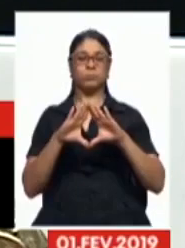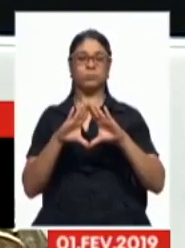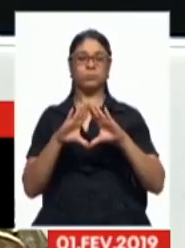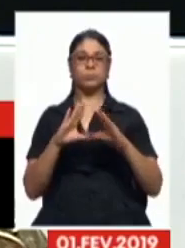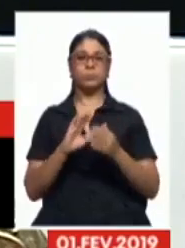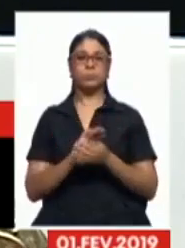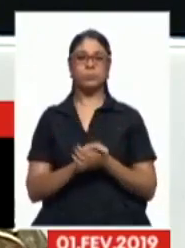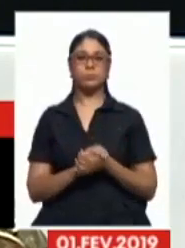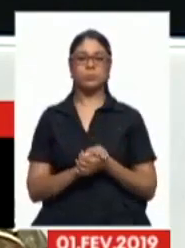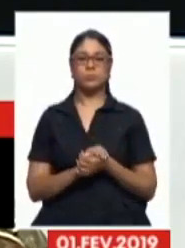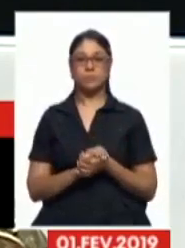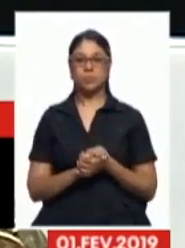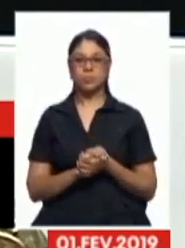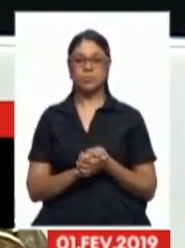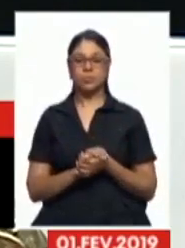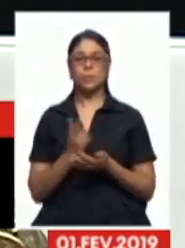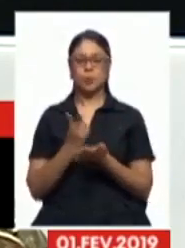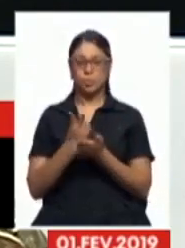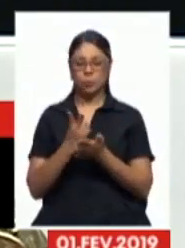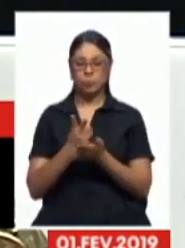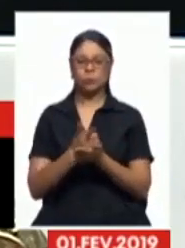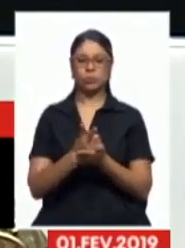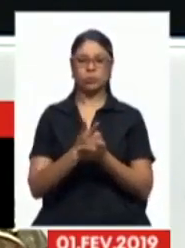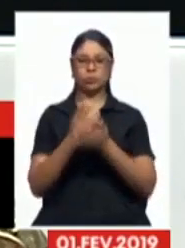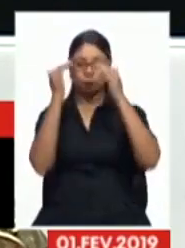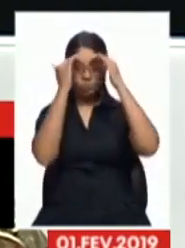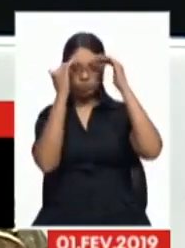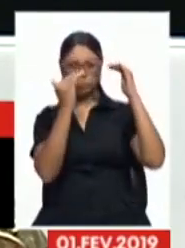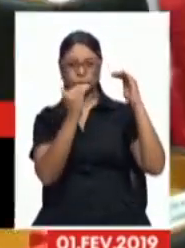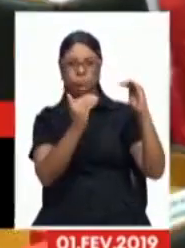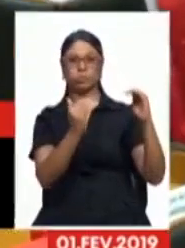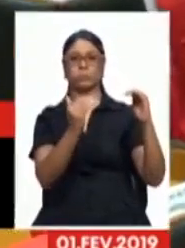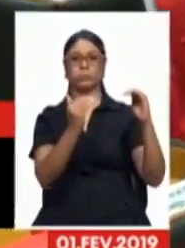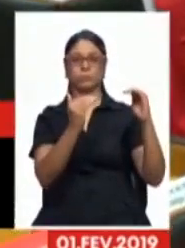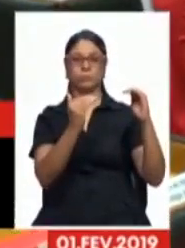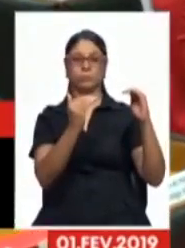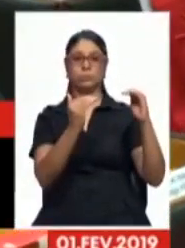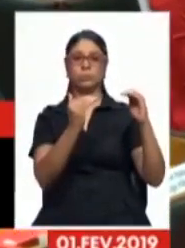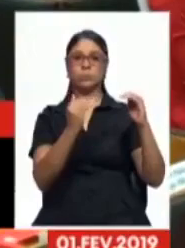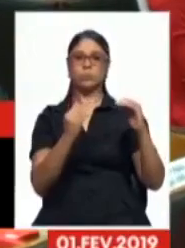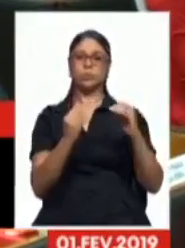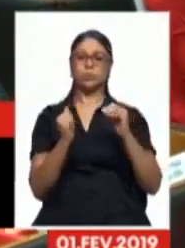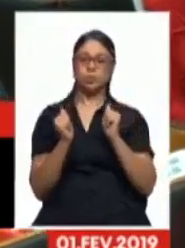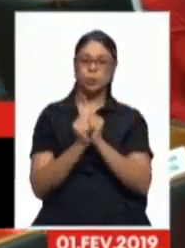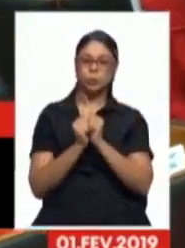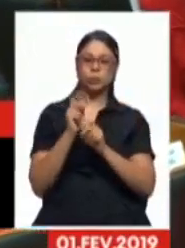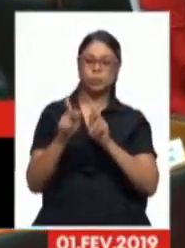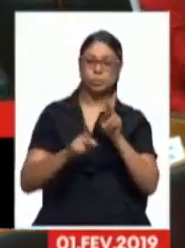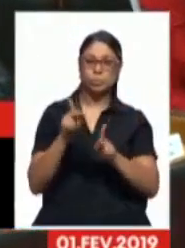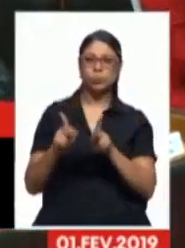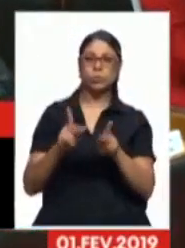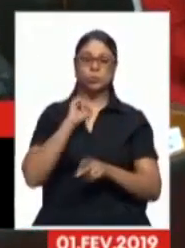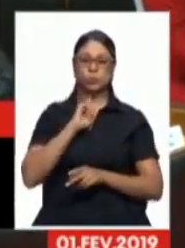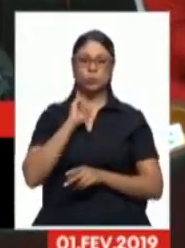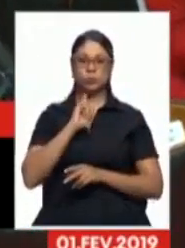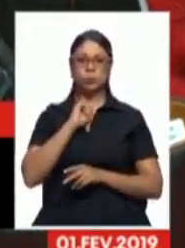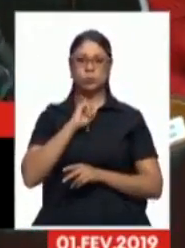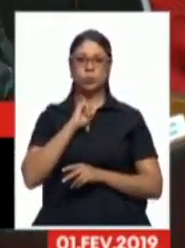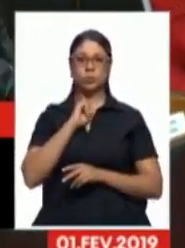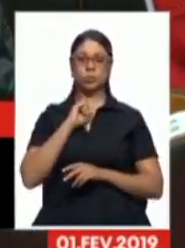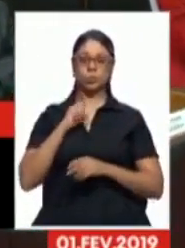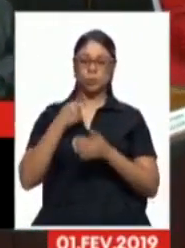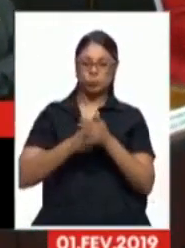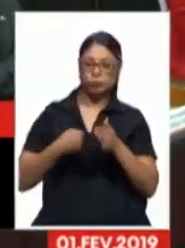ao seu dever de, em nome do povo mineiro, enfrentar e superar os